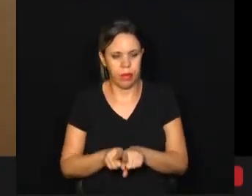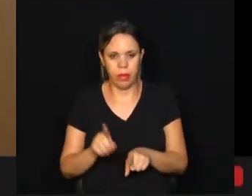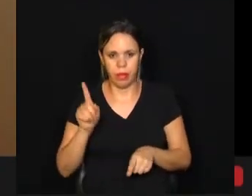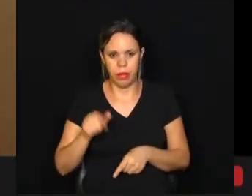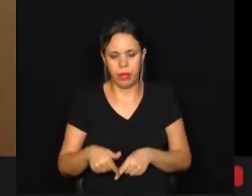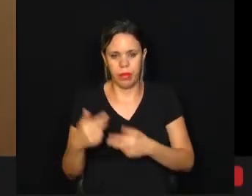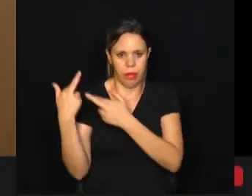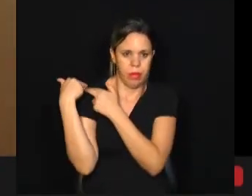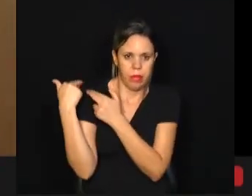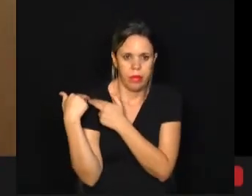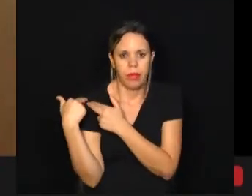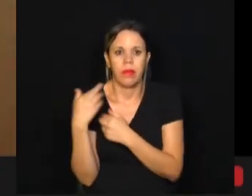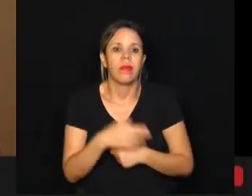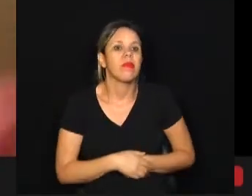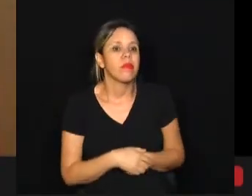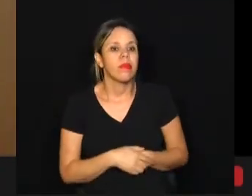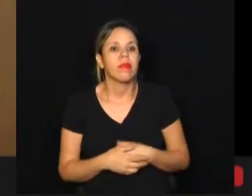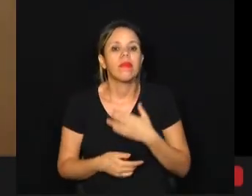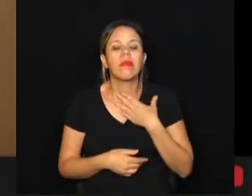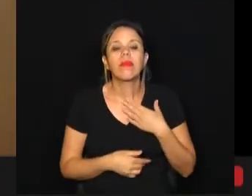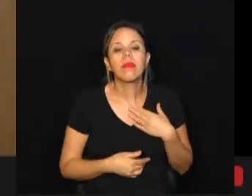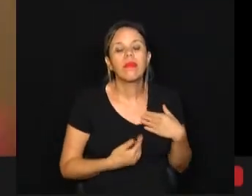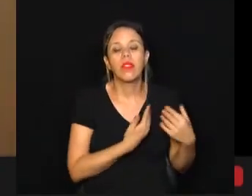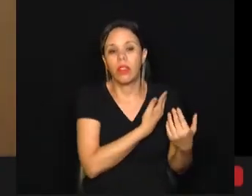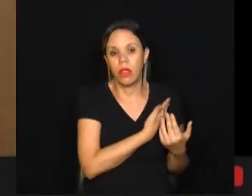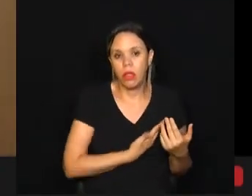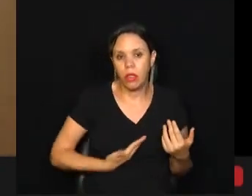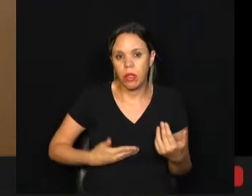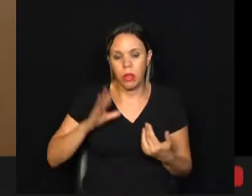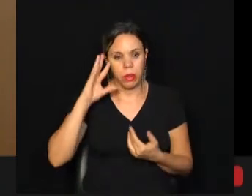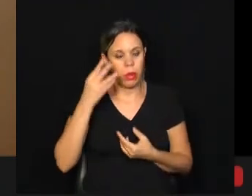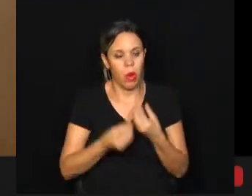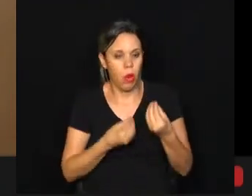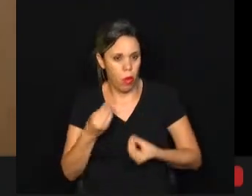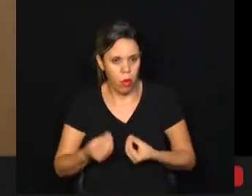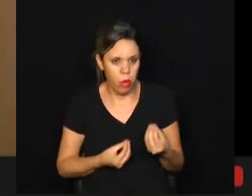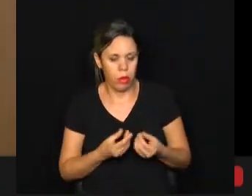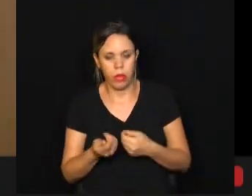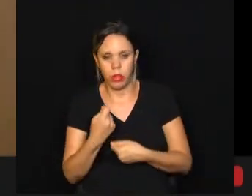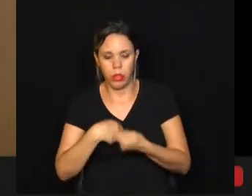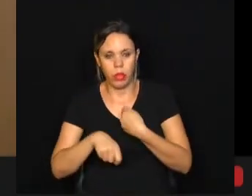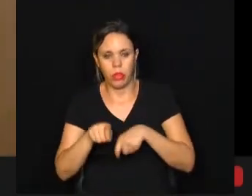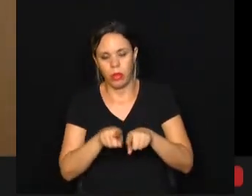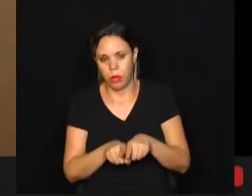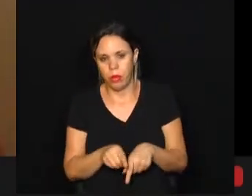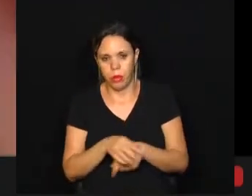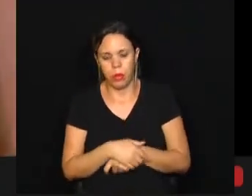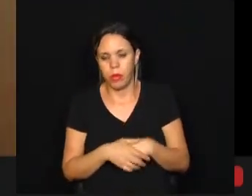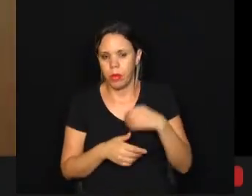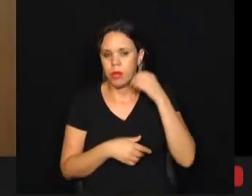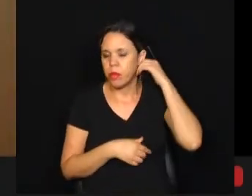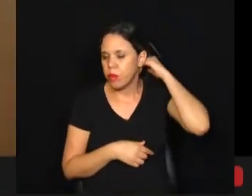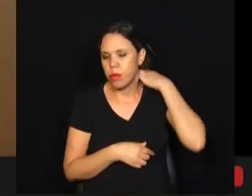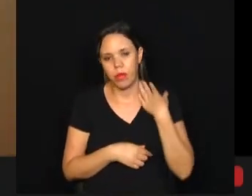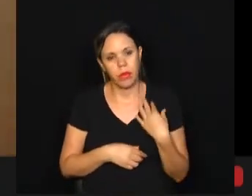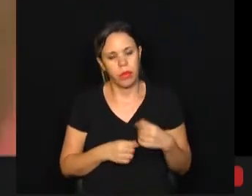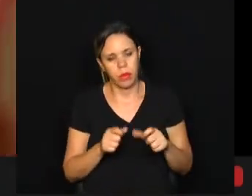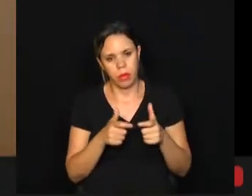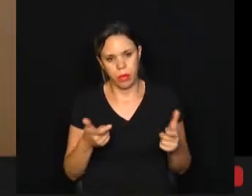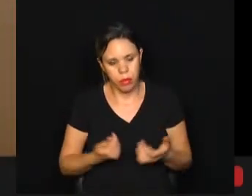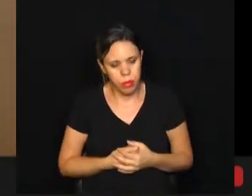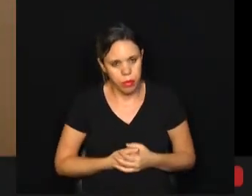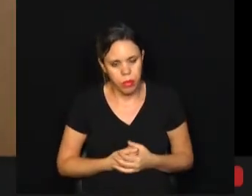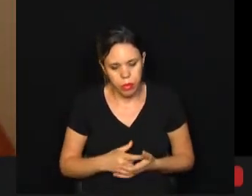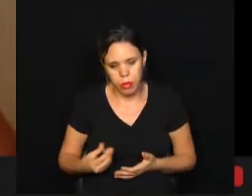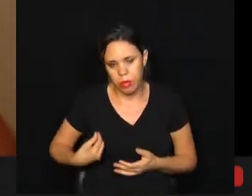uma responsabilidade, né, do poder público, entender como administrar isso também, de uma forma ampla.